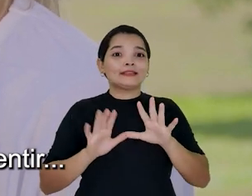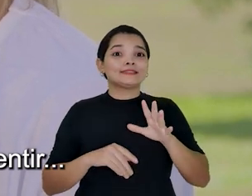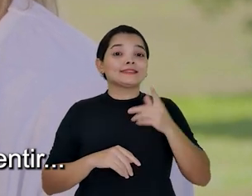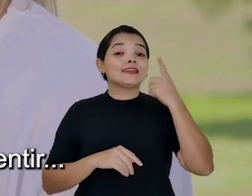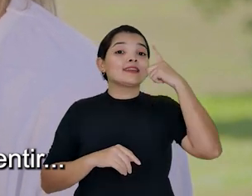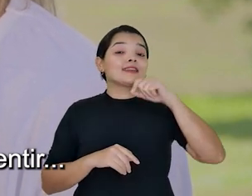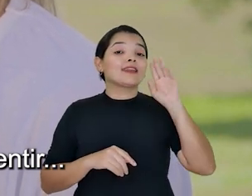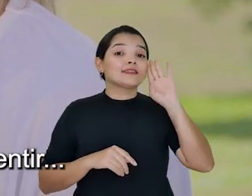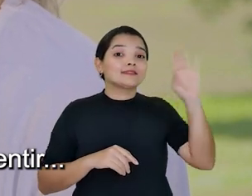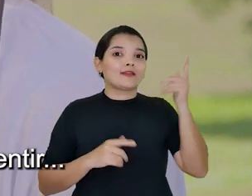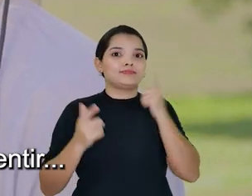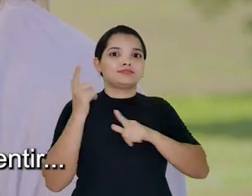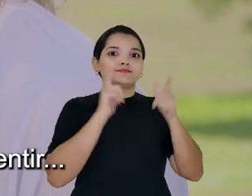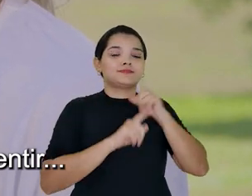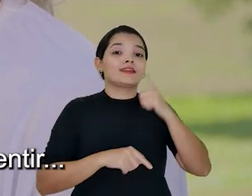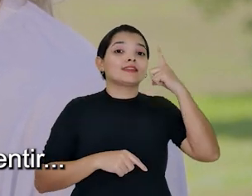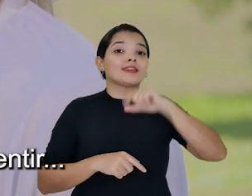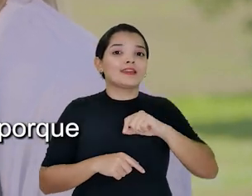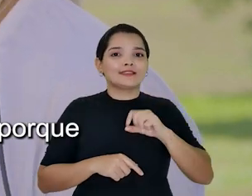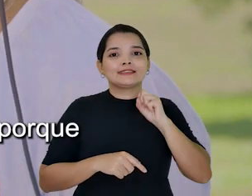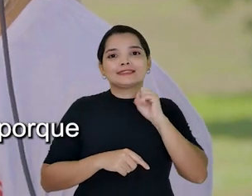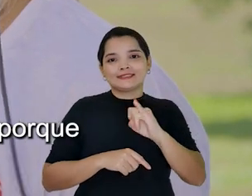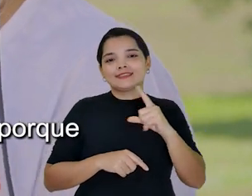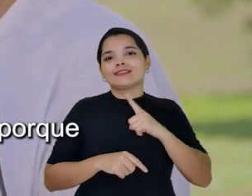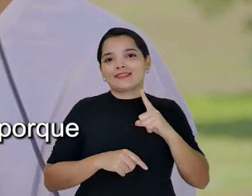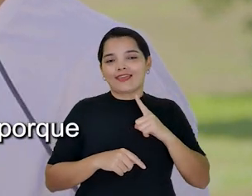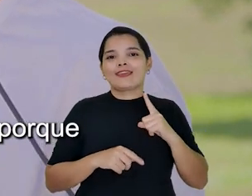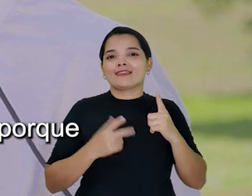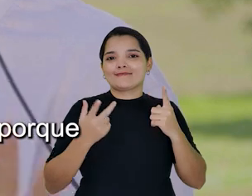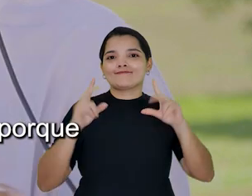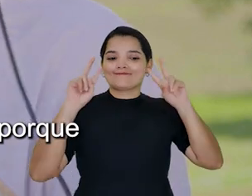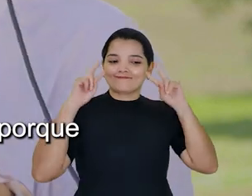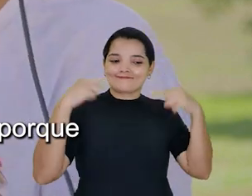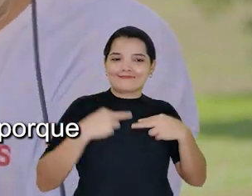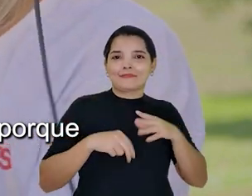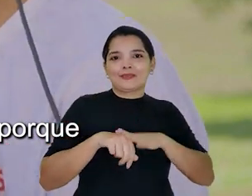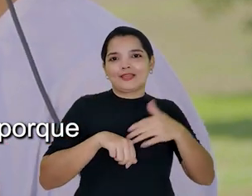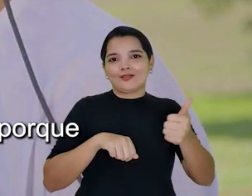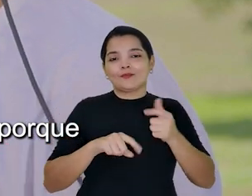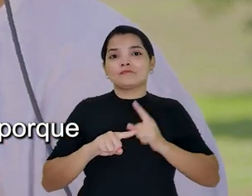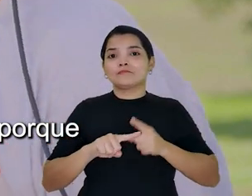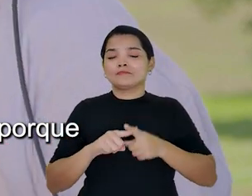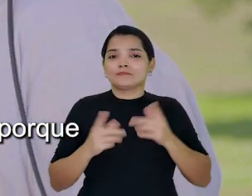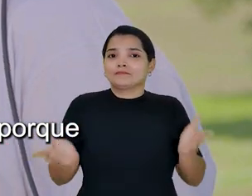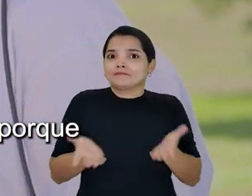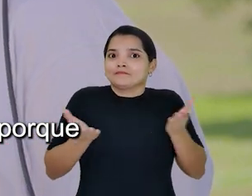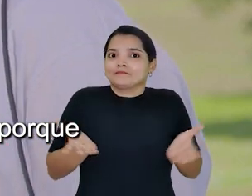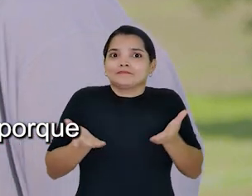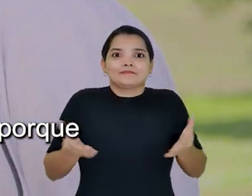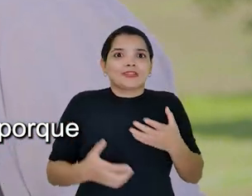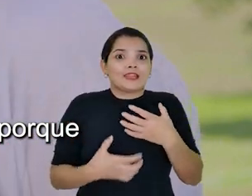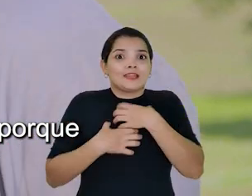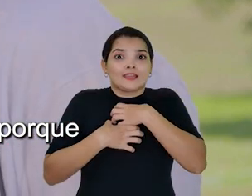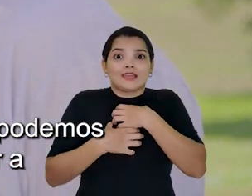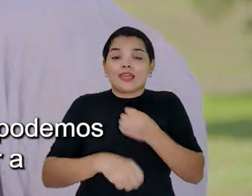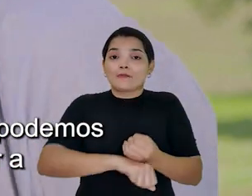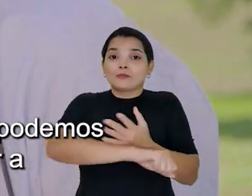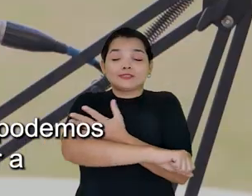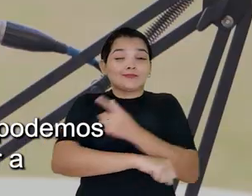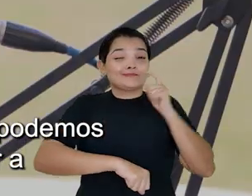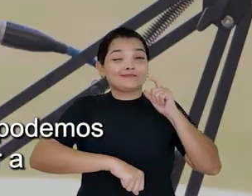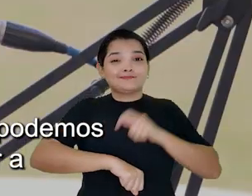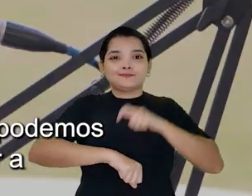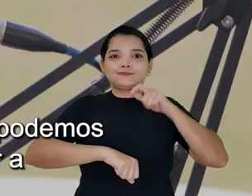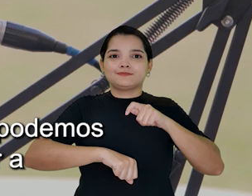se comunica melhor porque a gente para de sentir para não né porque a gente vai sentir sempre que a gente o estímulo vem e é emoção é instinto é